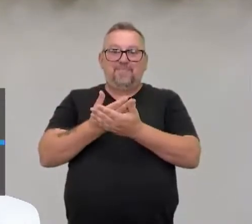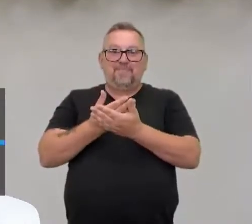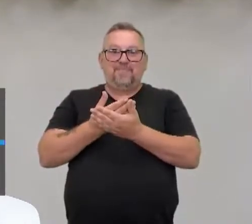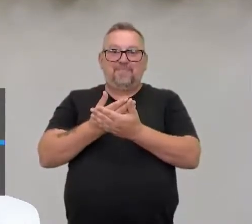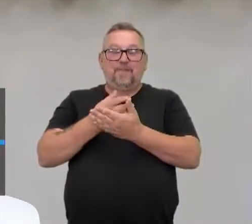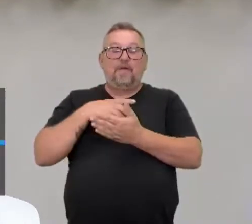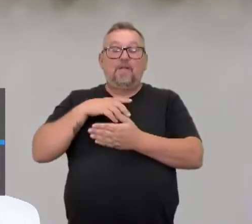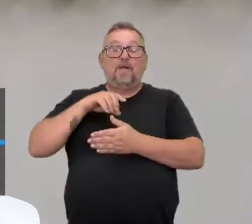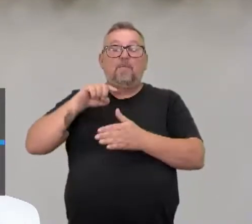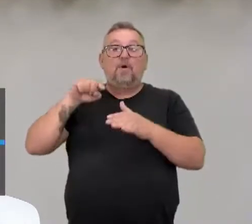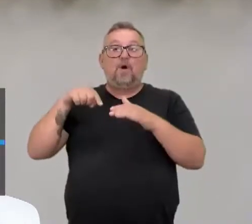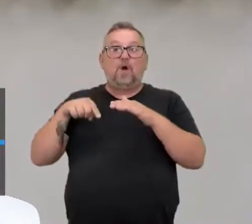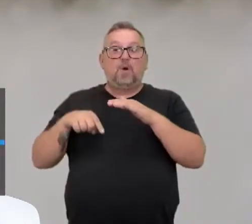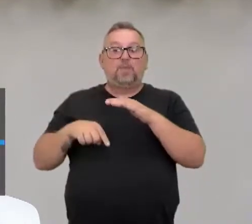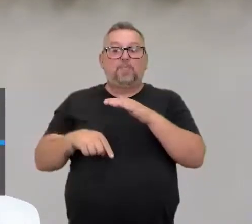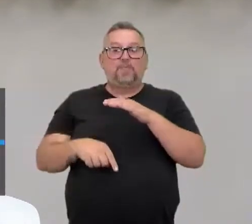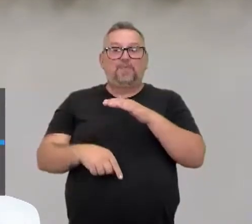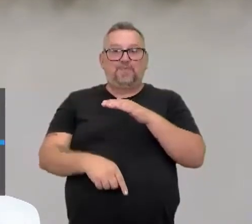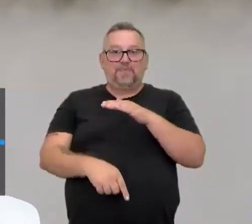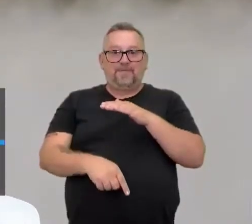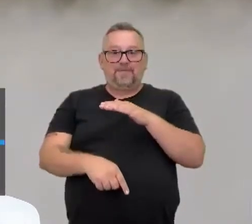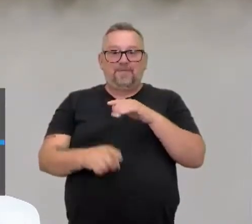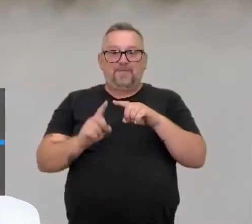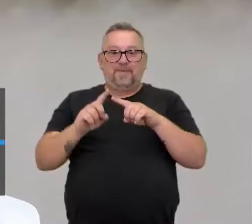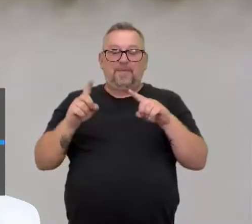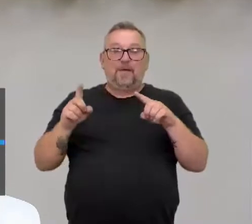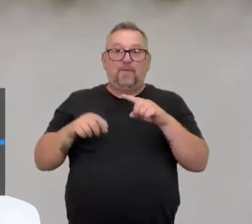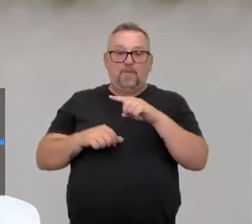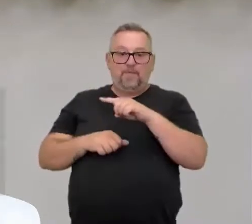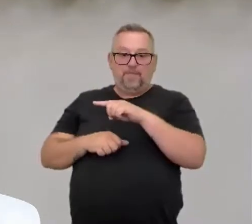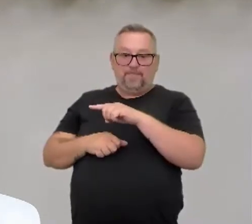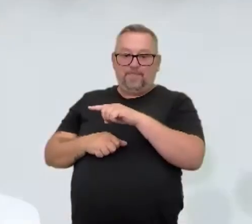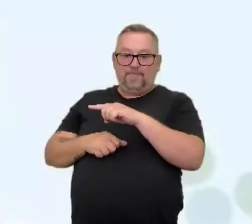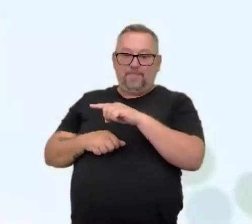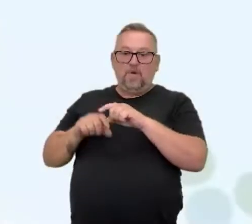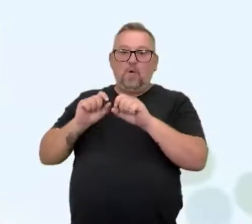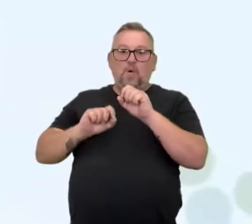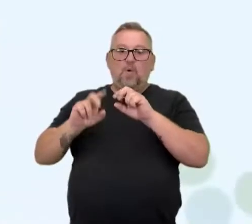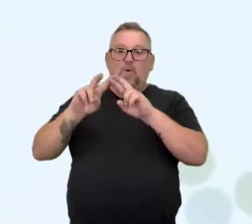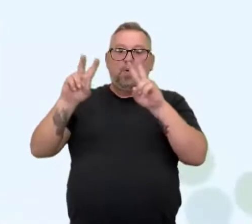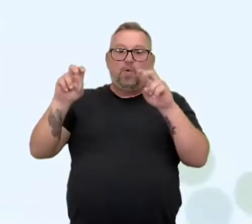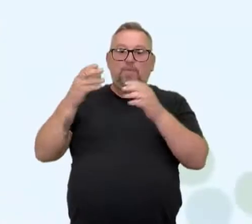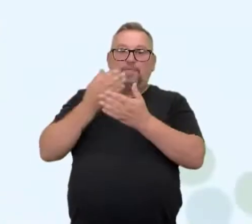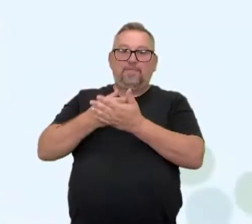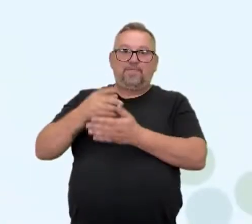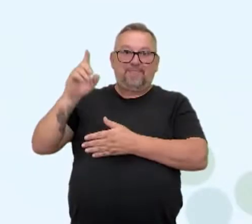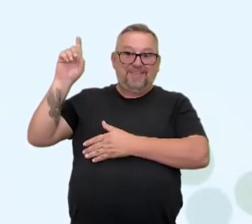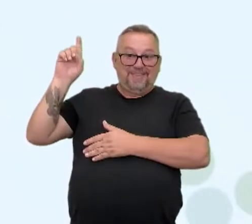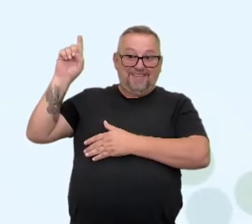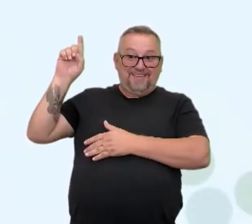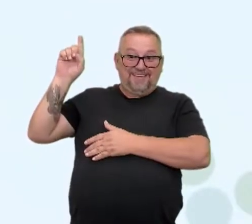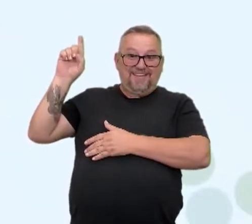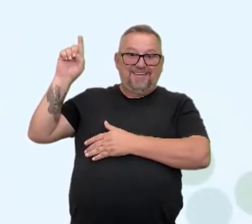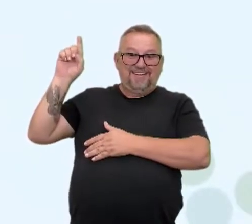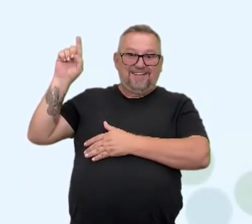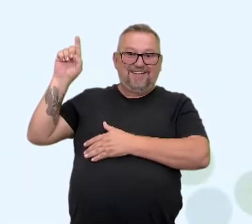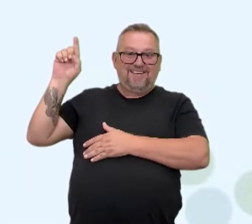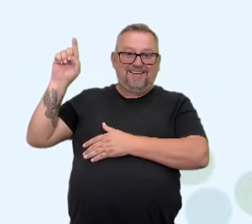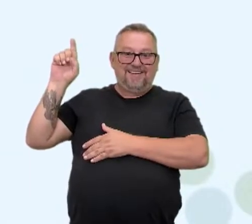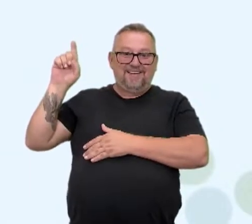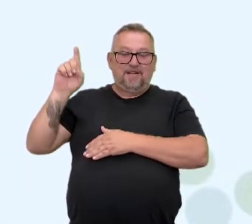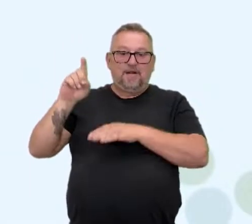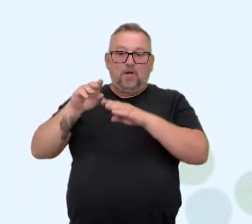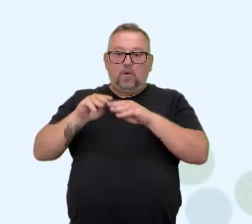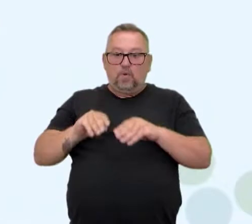nosso aprofundamento. Tá aparecendo aí na tela para vocês o título da nossa aula de hoje, que é do solo